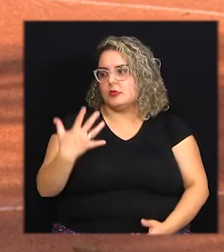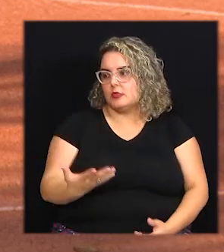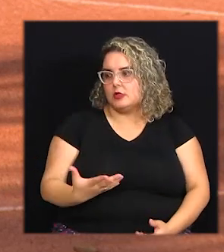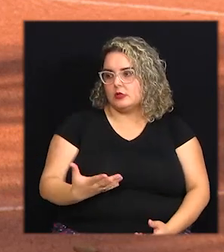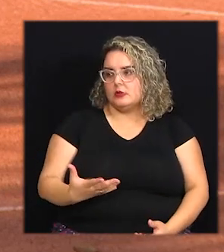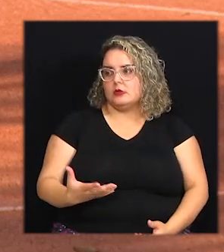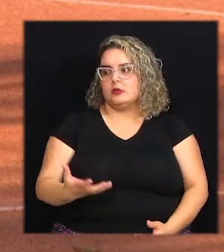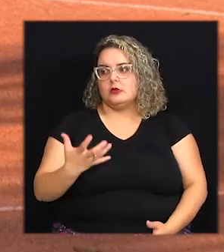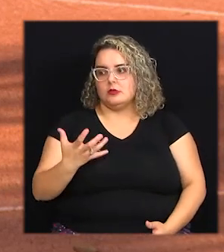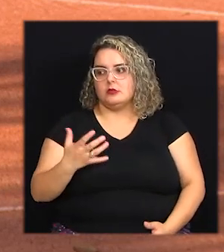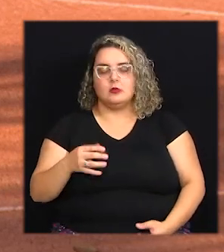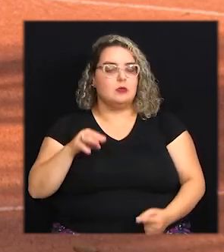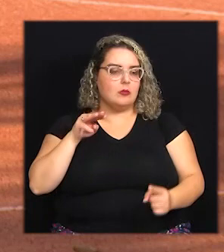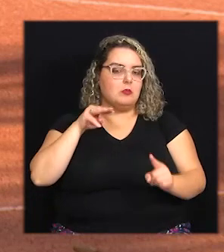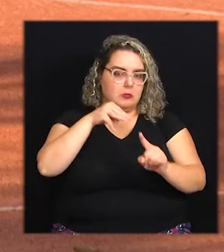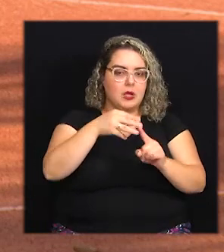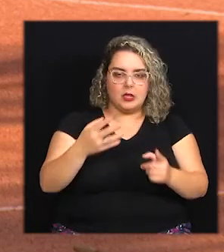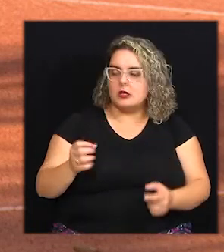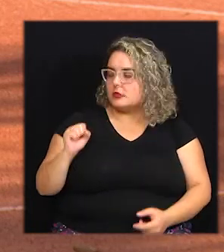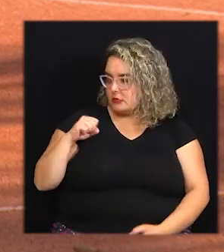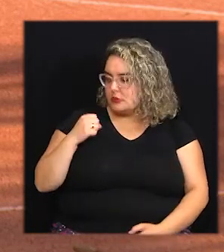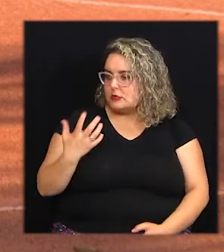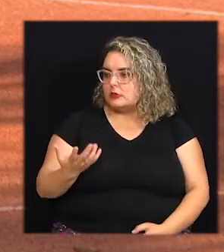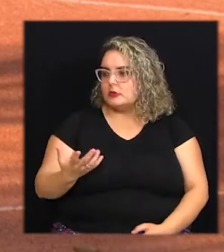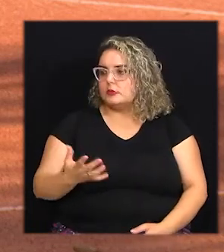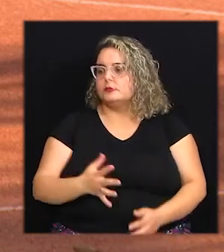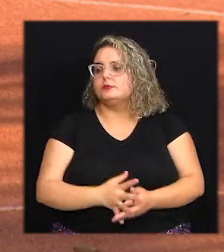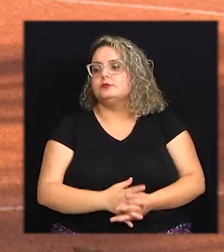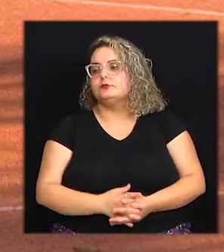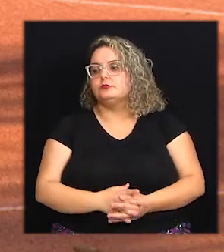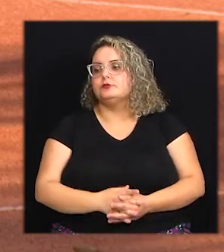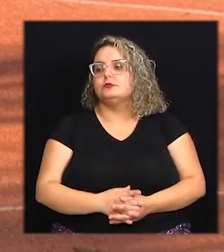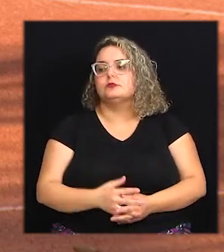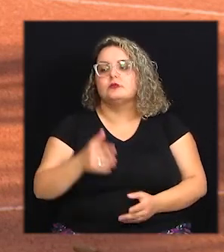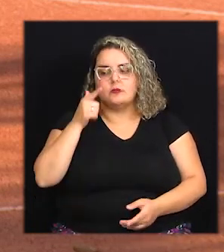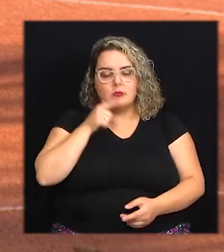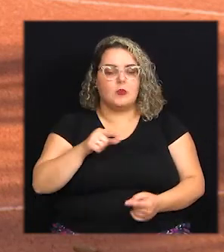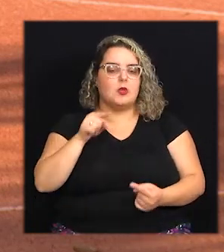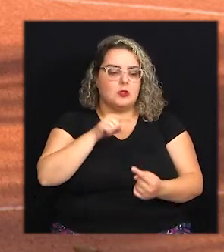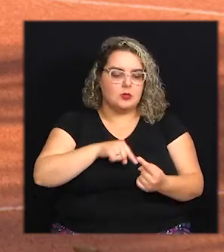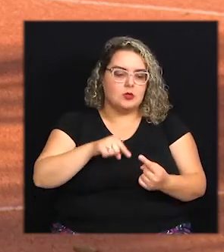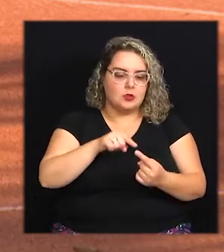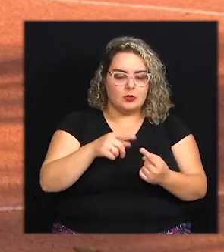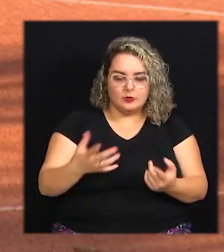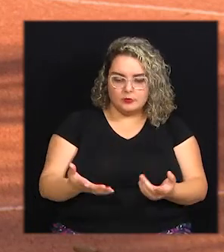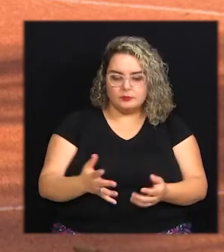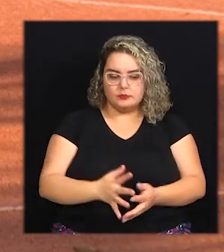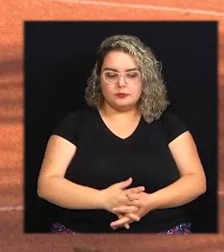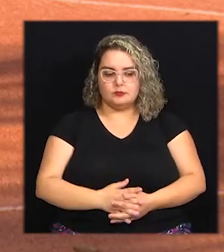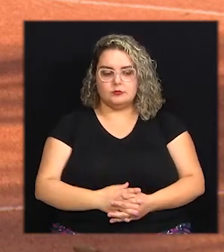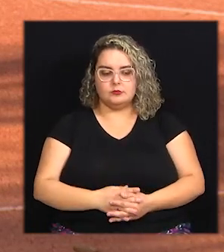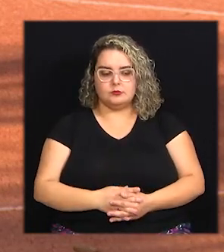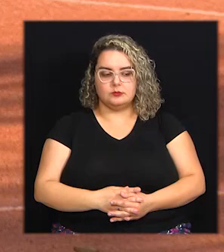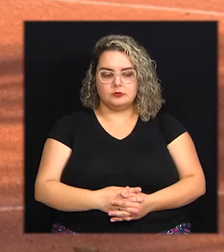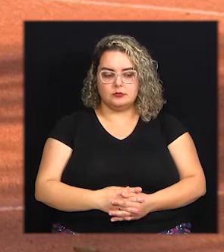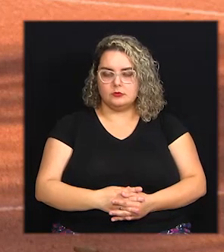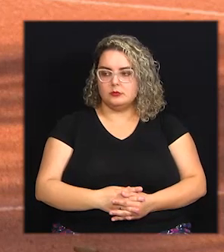tal resultado, você bota metas, né? E nessas metas vai alcançando os objetivos